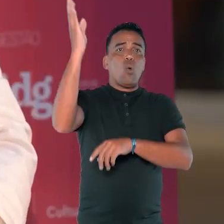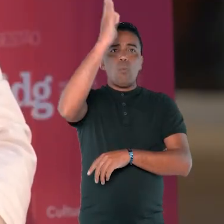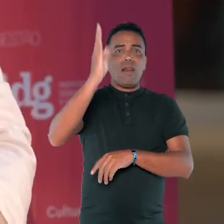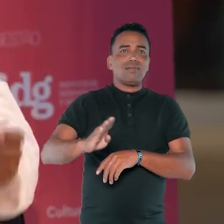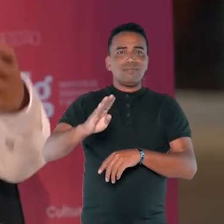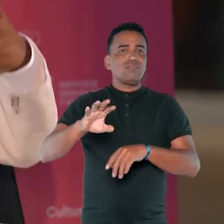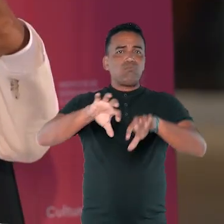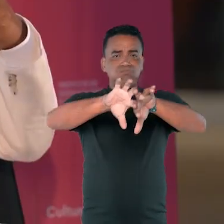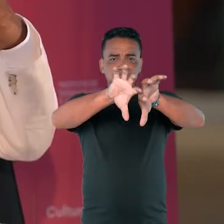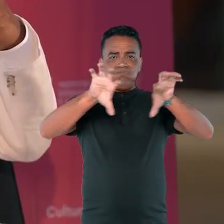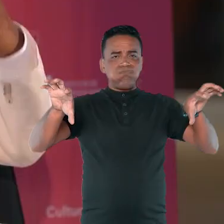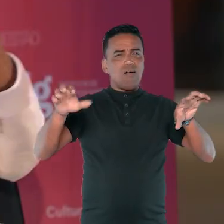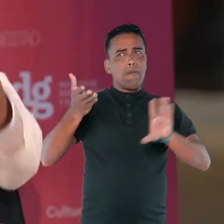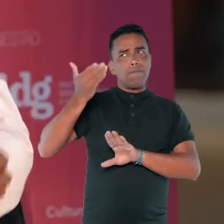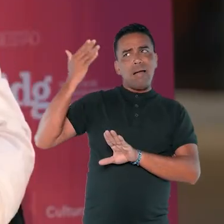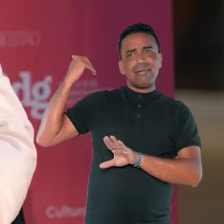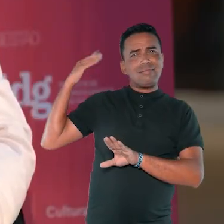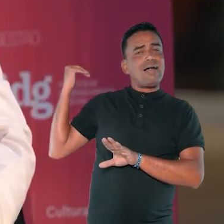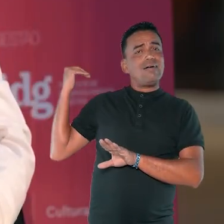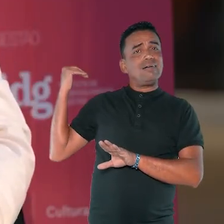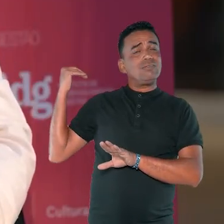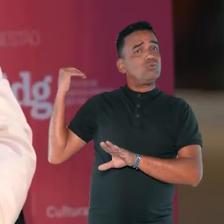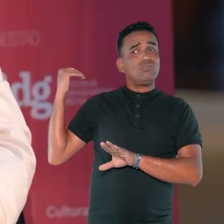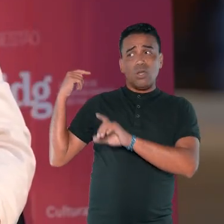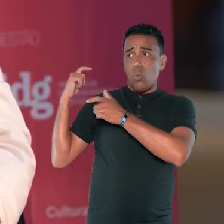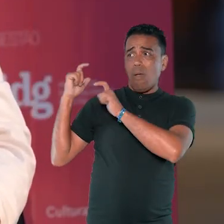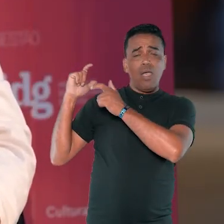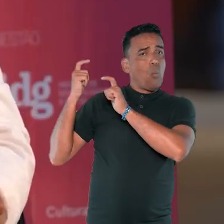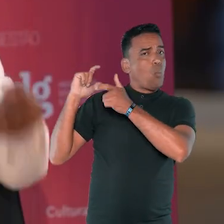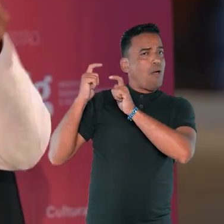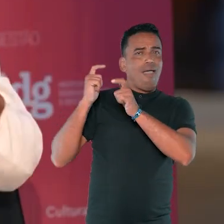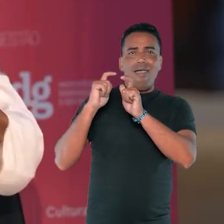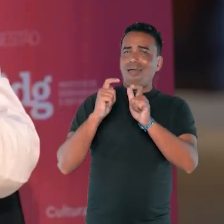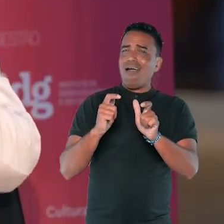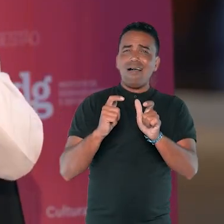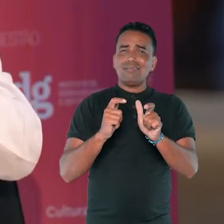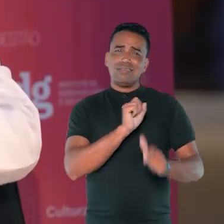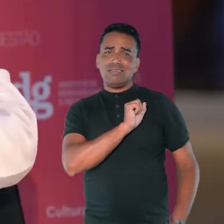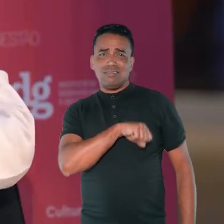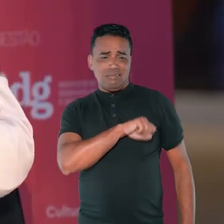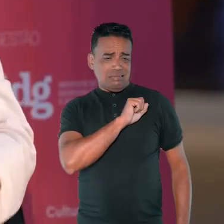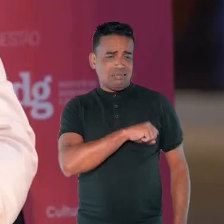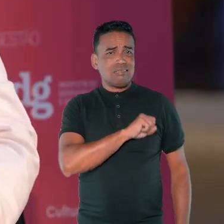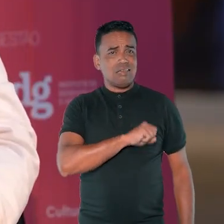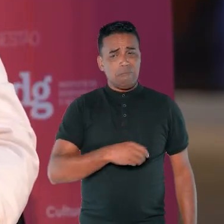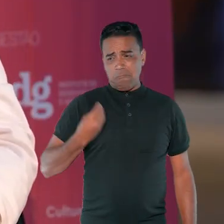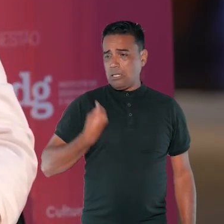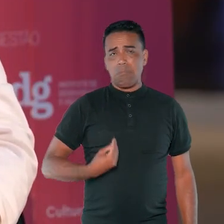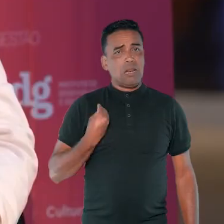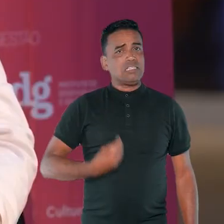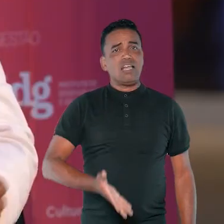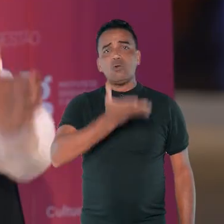e isso deixou uma herança muito perversa, né? Essa presença do patriarcado,